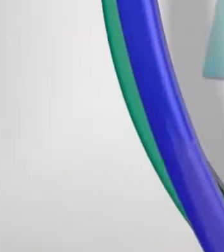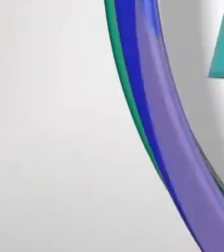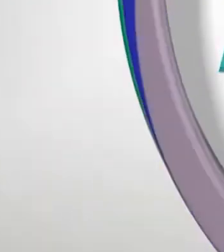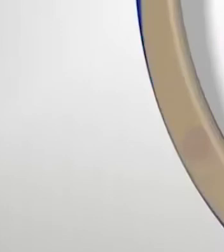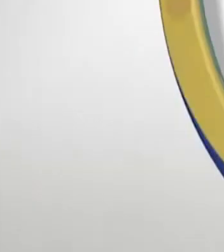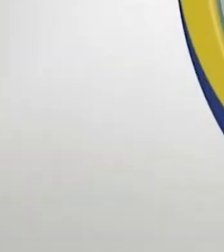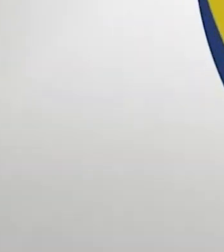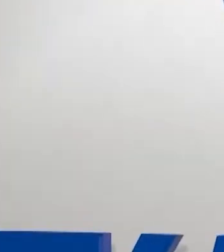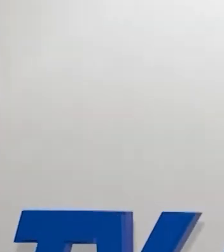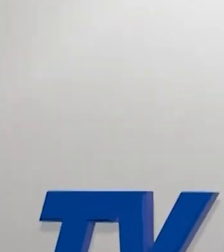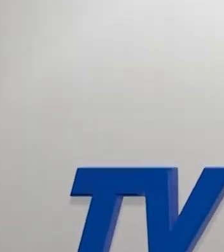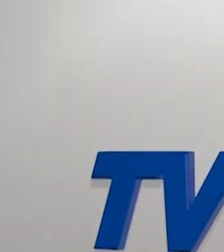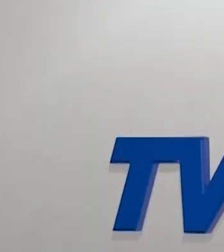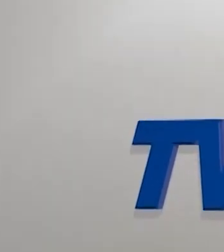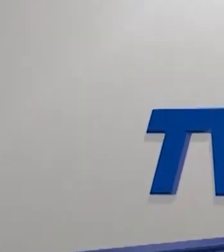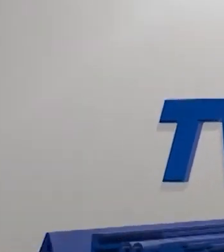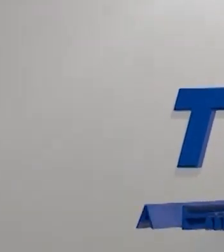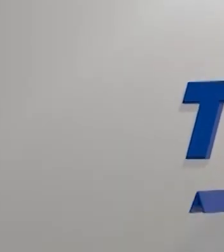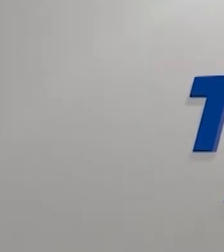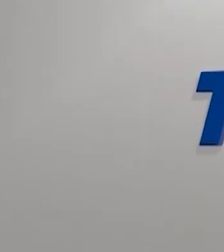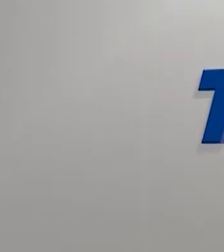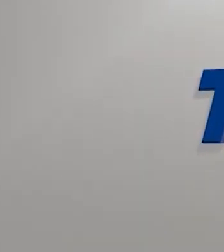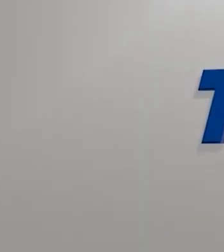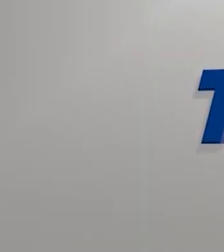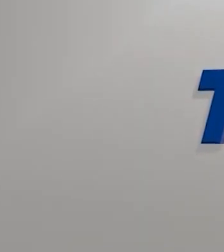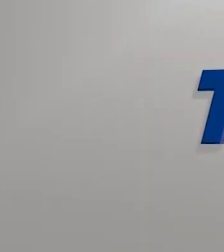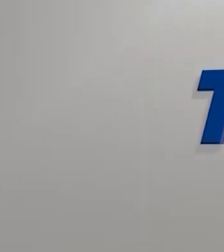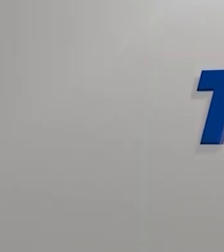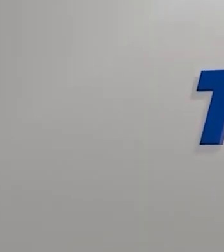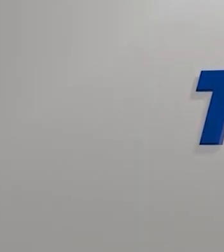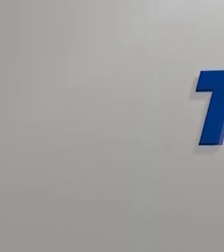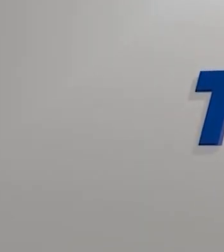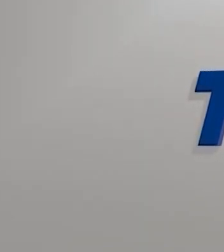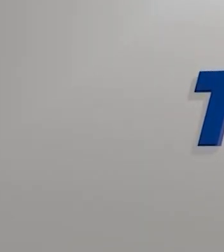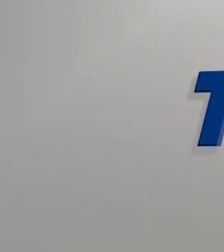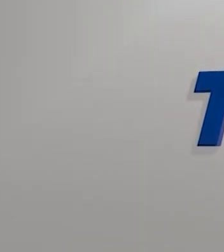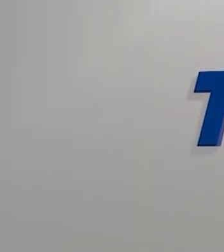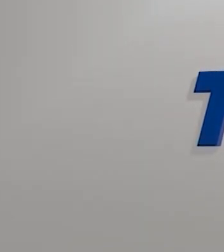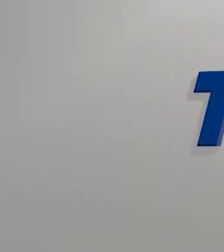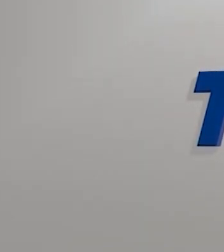TV Fortaleza, a emissora da Casa do Povo.